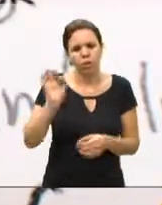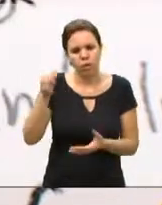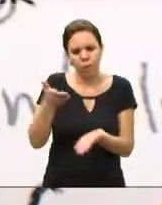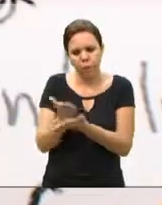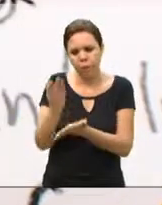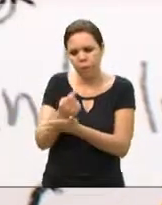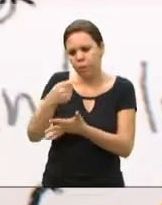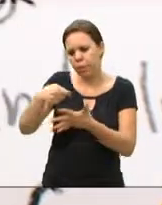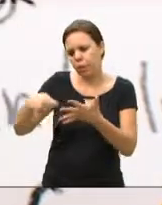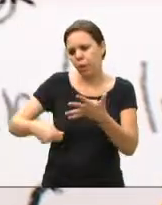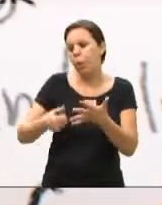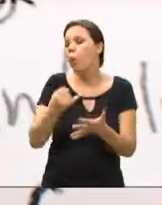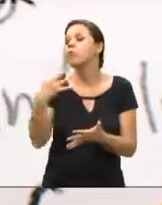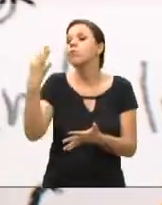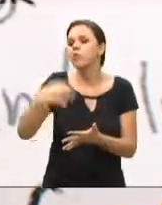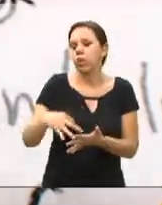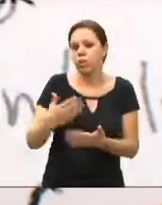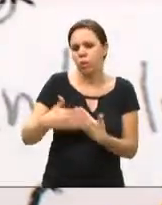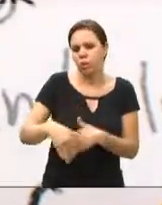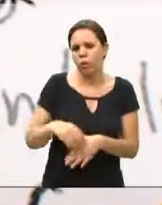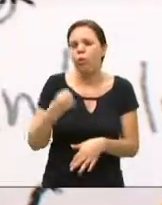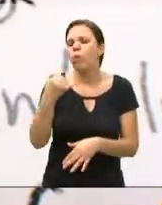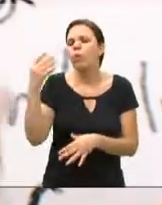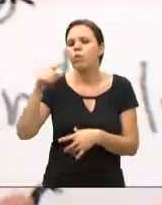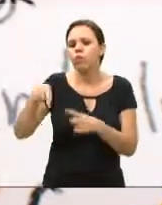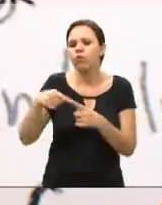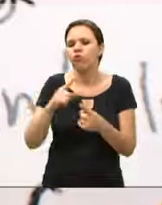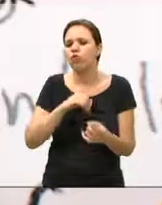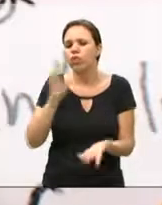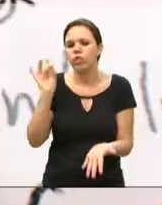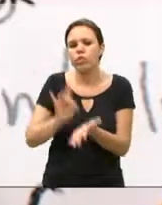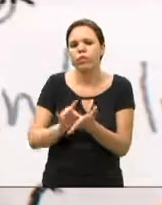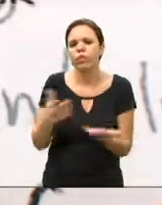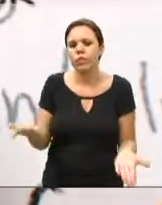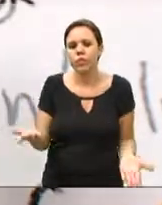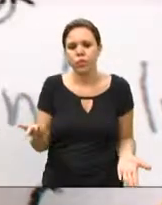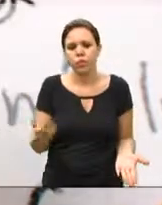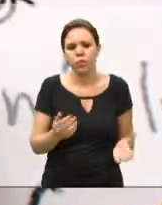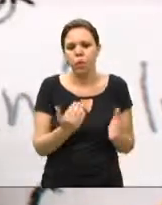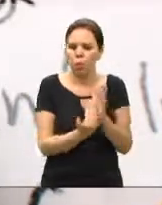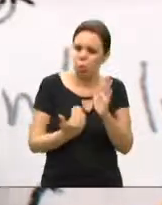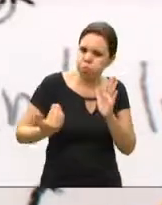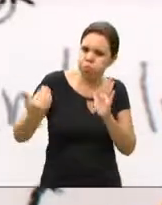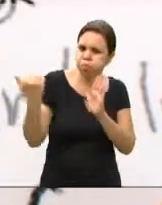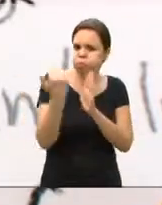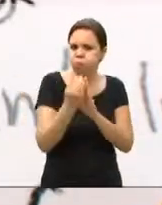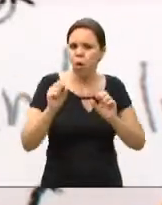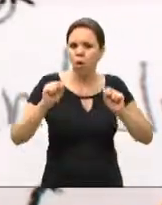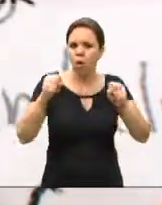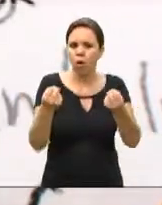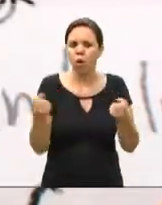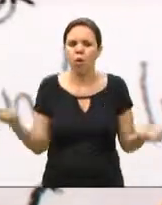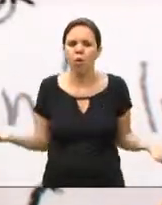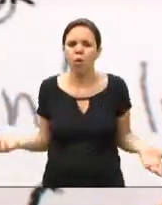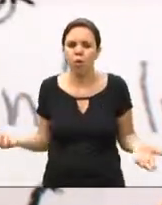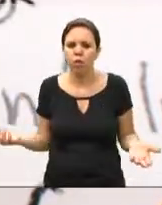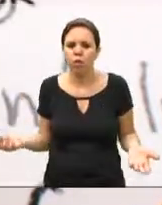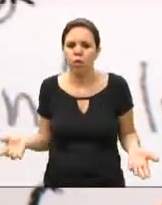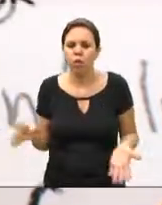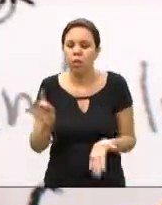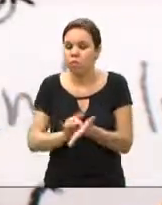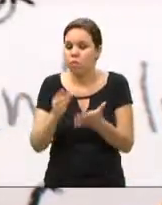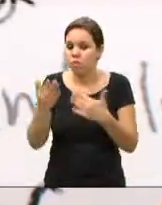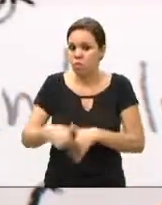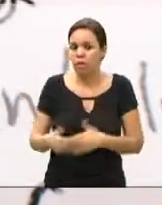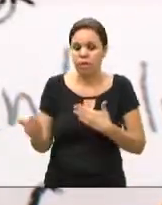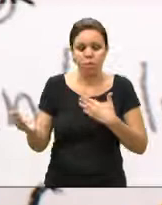acertado tantos por cento da prova. Quanto que eu obtive na prova real? Ah, então eu tive um aumento de desempenho ou eu caí de rendimento na prova real?